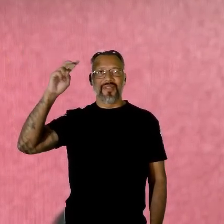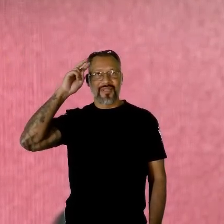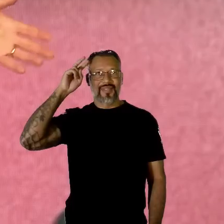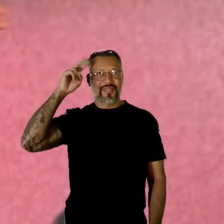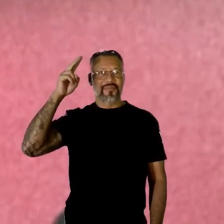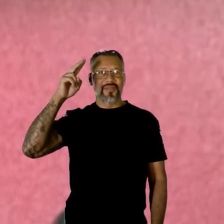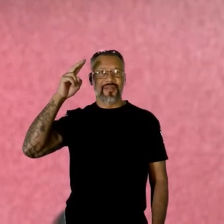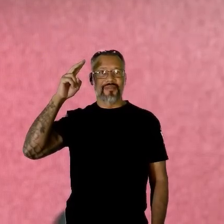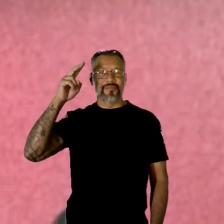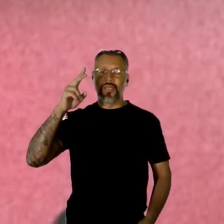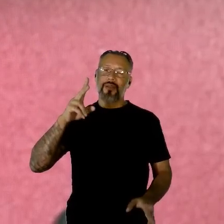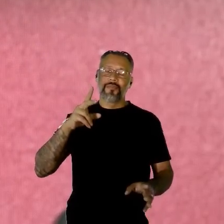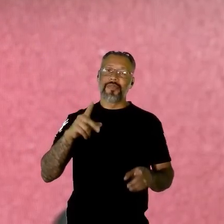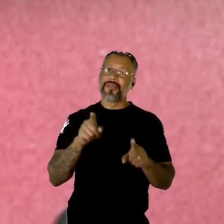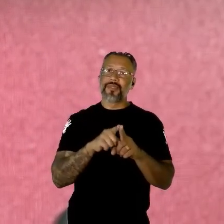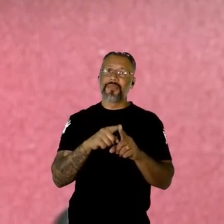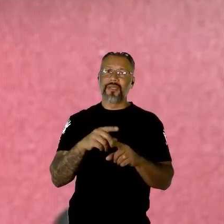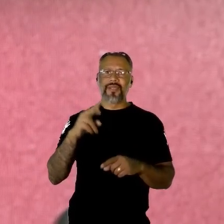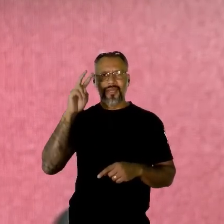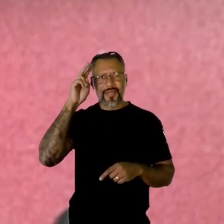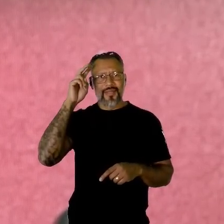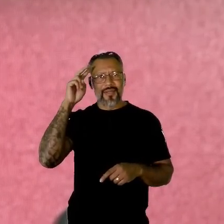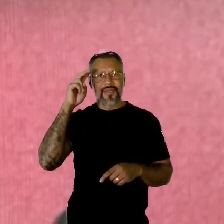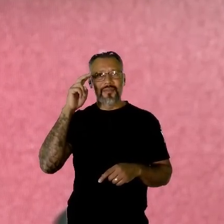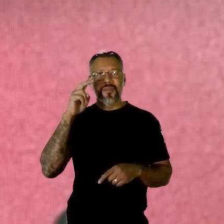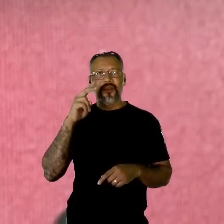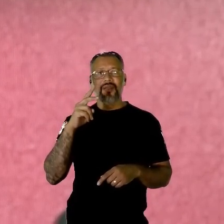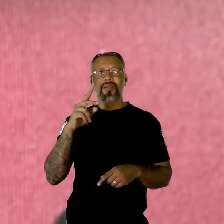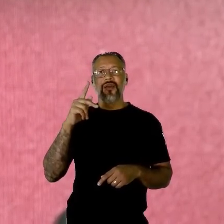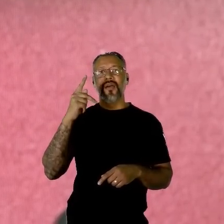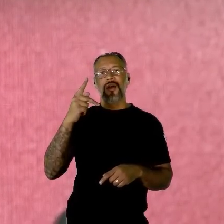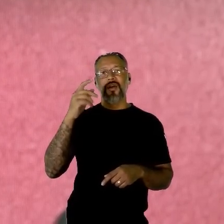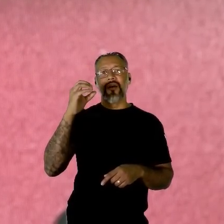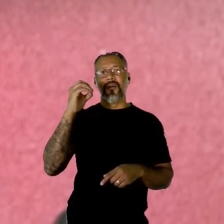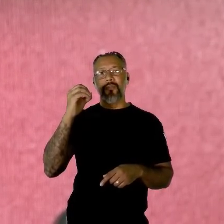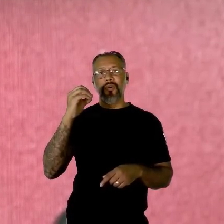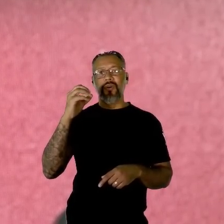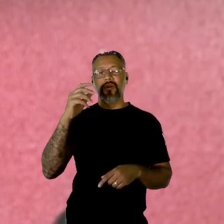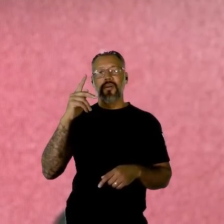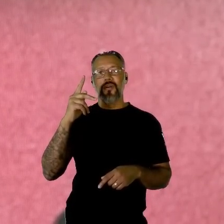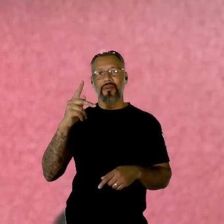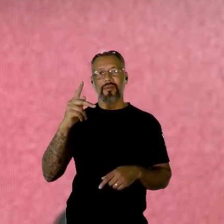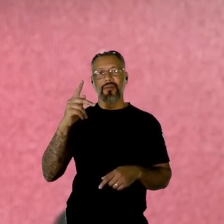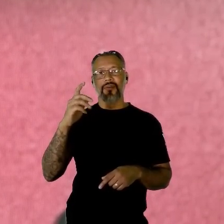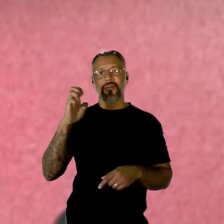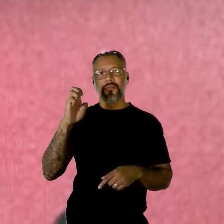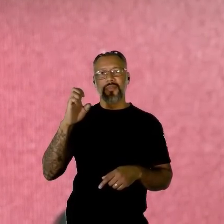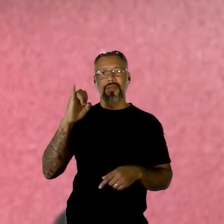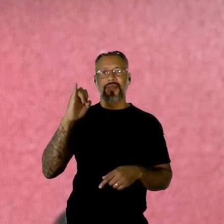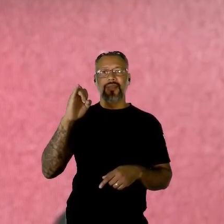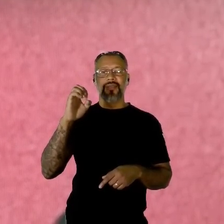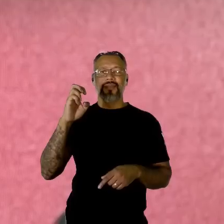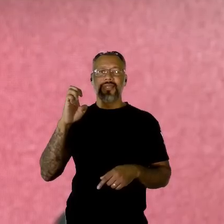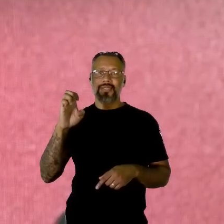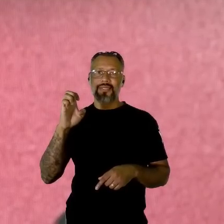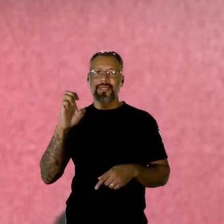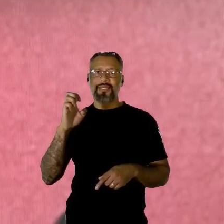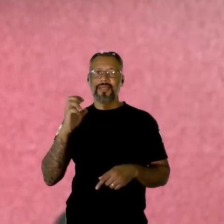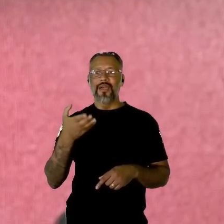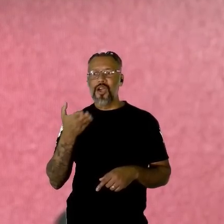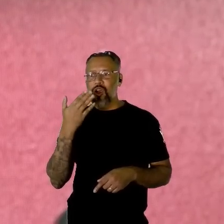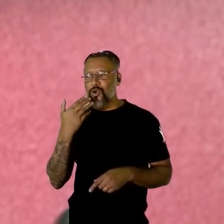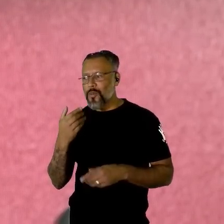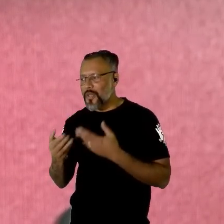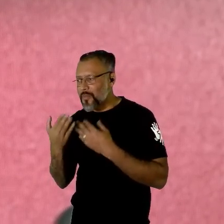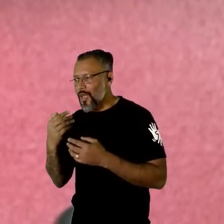o Popeye que come o espinafre ninguém nunca assistiu o pai aqui jovem nunca assistiu ao pai que era década de 2000 não sabe